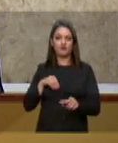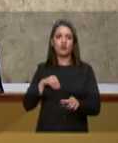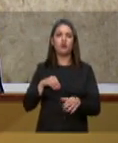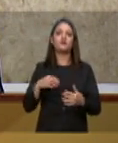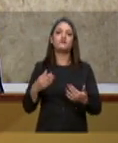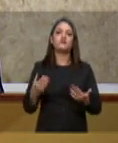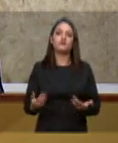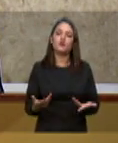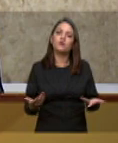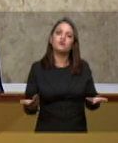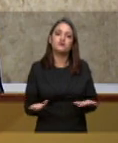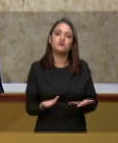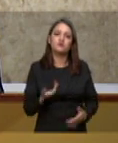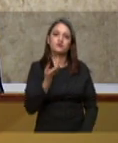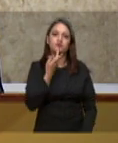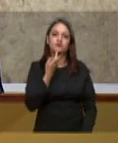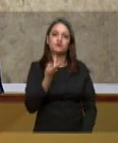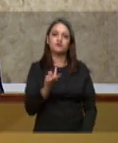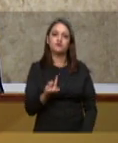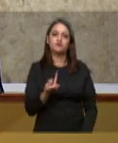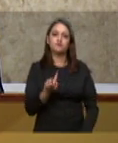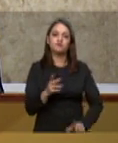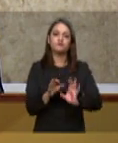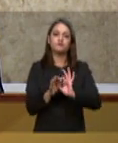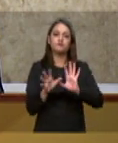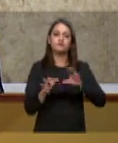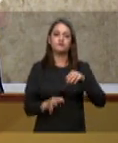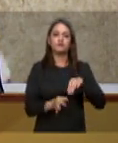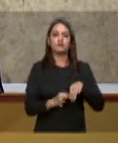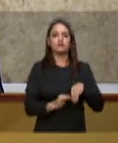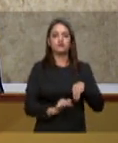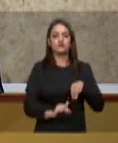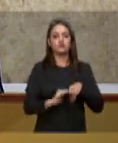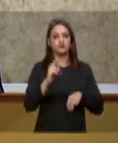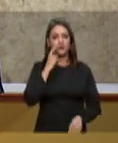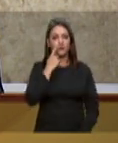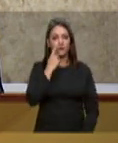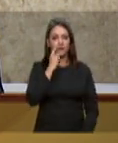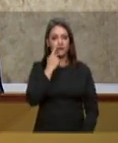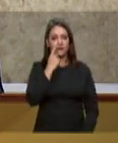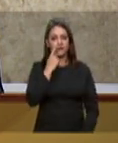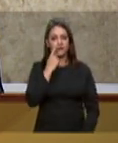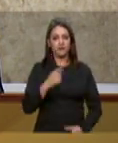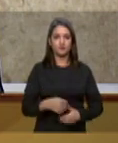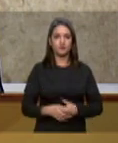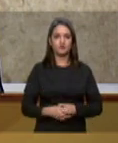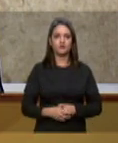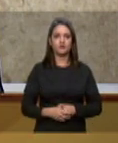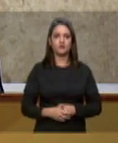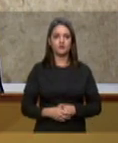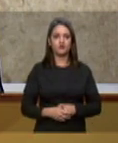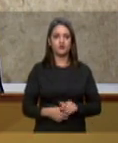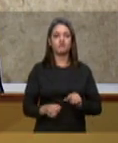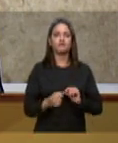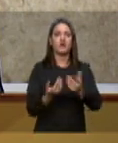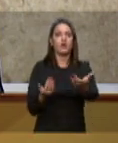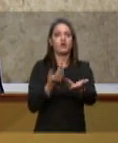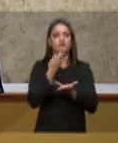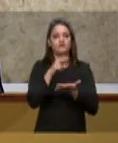concedo a palavra à Sua Excelência, o ministro Nunes Marques. No canto direito da